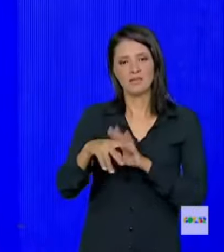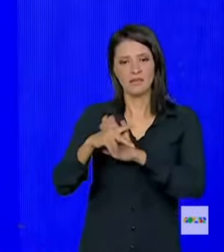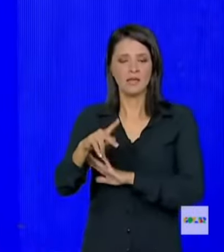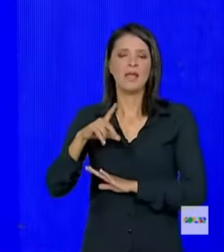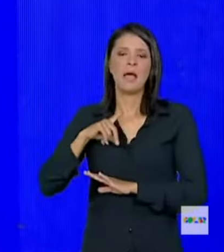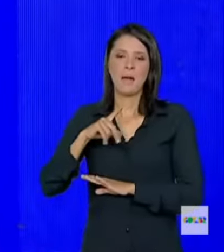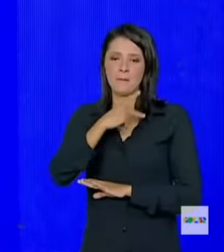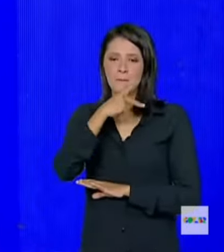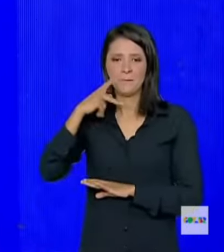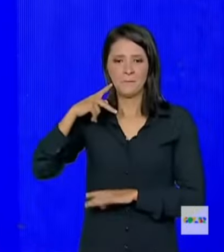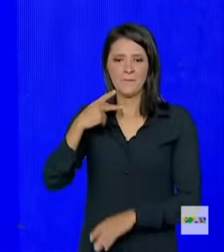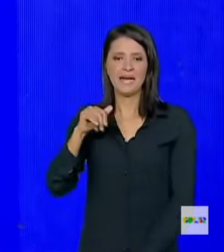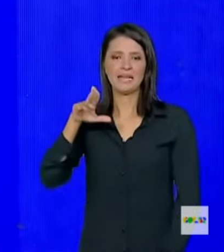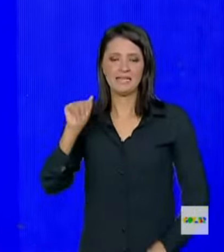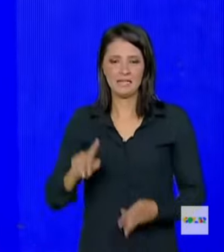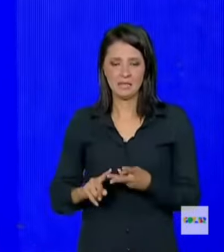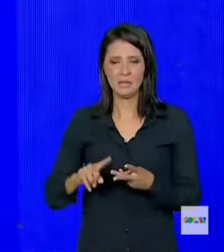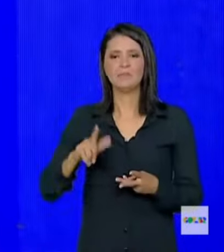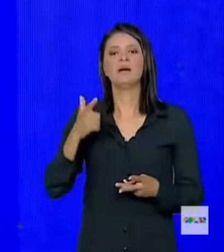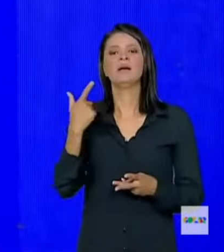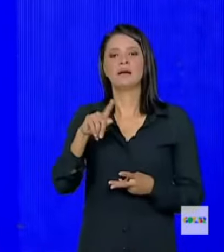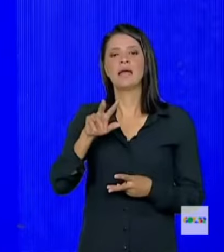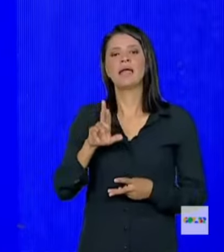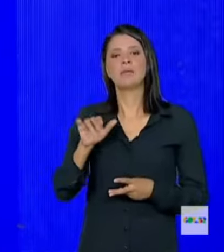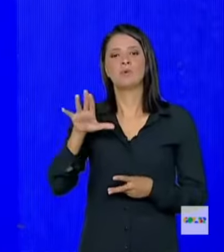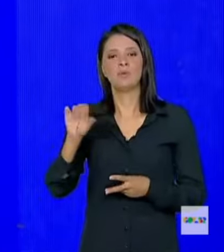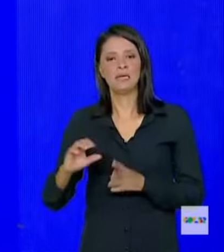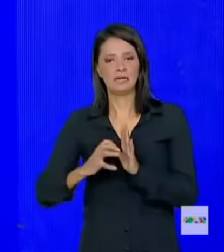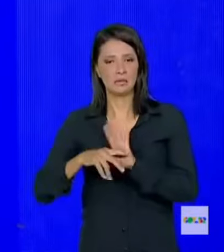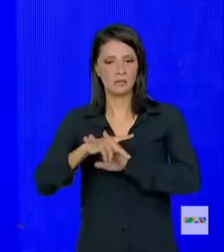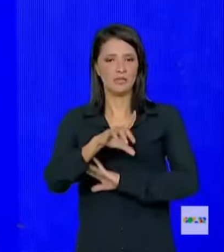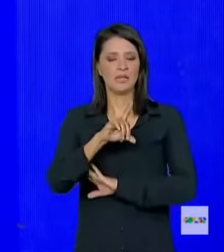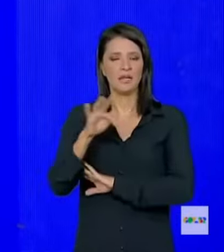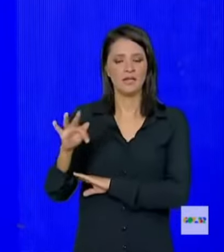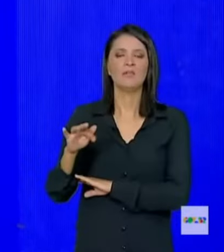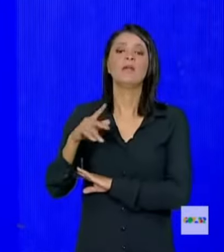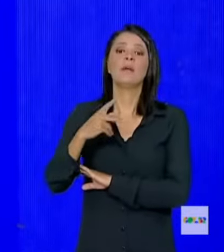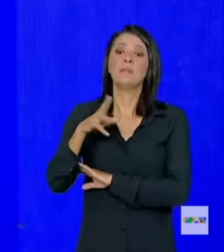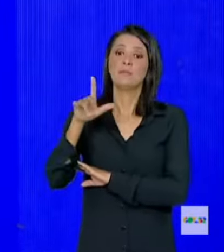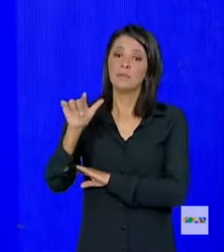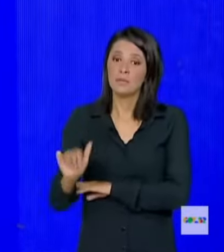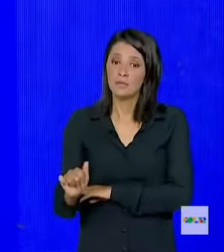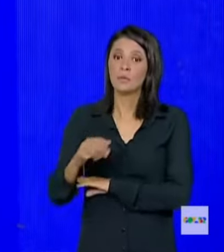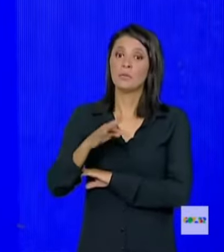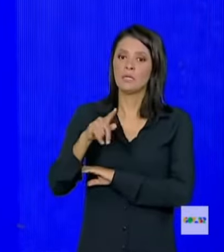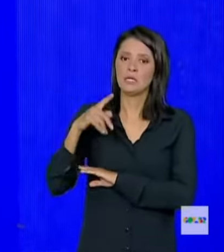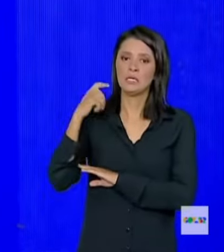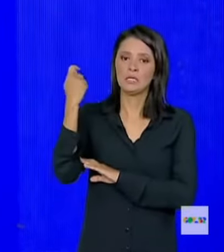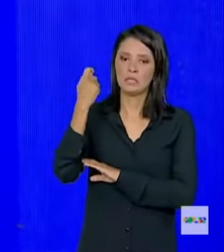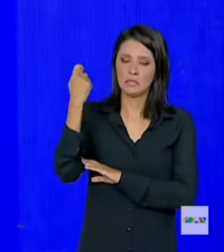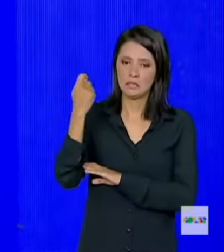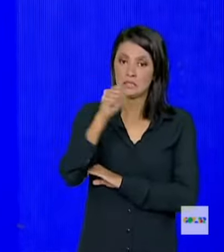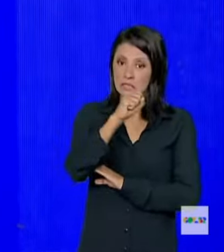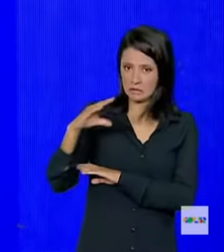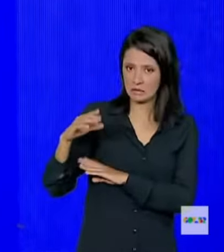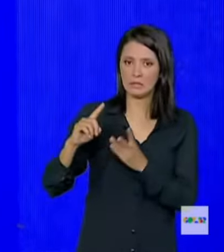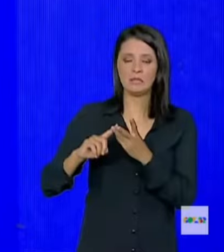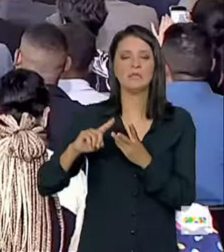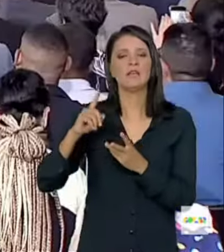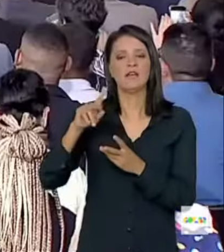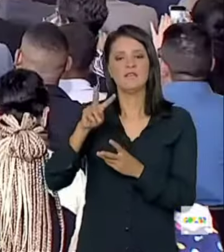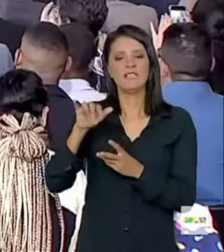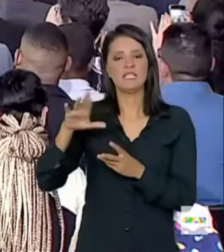Givan Máximo, republicano do DF, Pedro Xai, do PT de Santa Catarina, Vicentinho, do PT de São